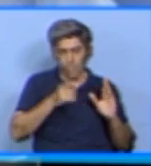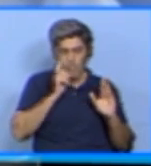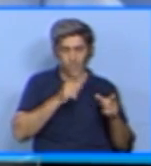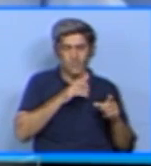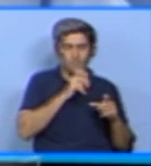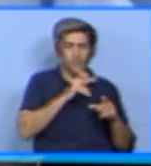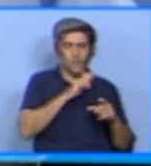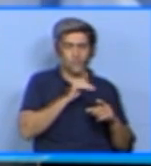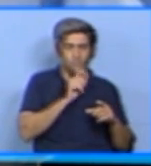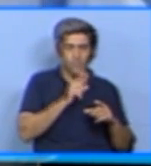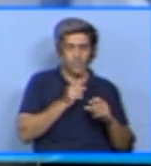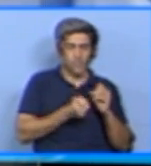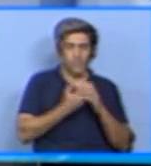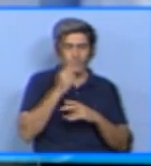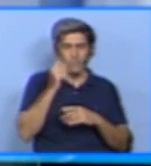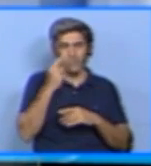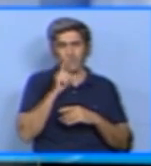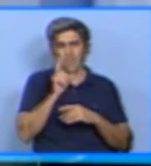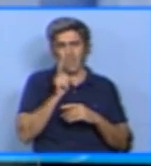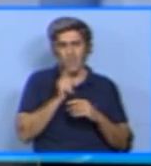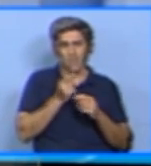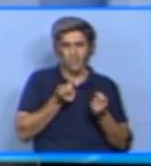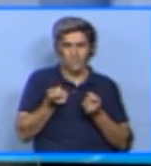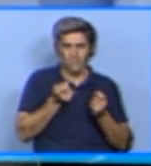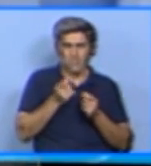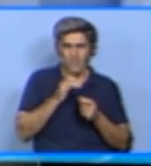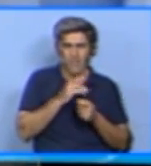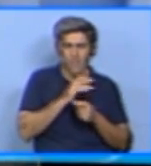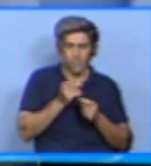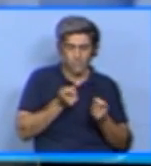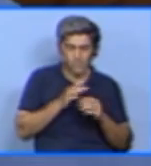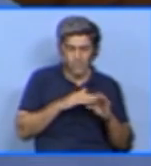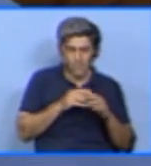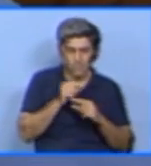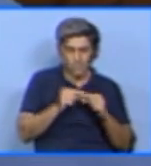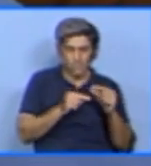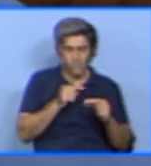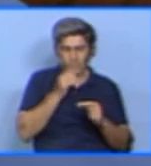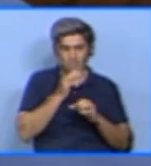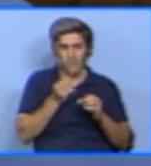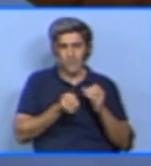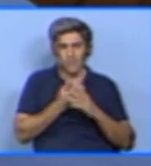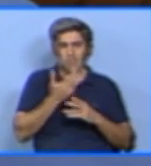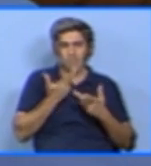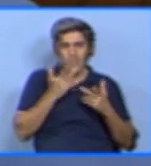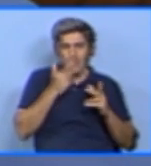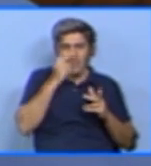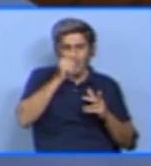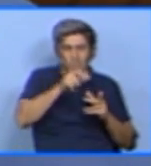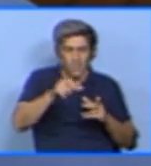A criação é a ordenação do caos que está a ser feita. Só que ao fazer essa maravilha de criar seres com liberdade,